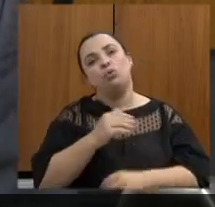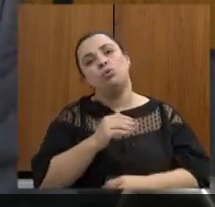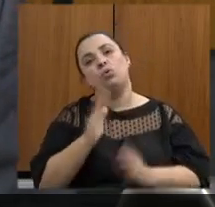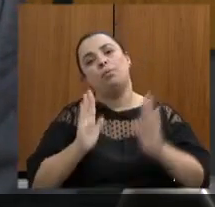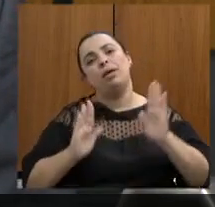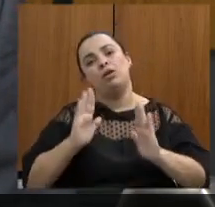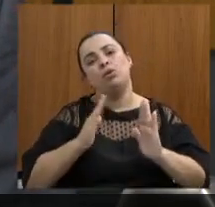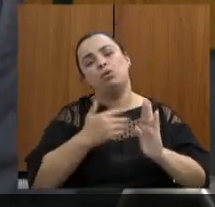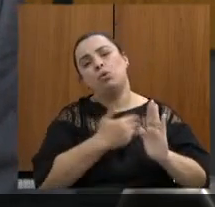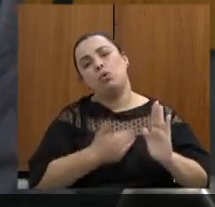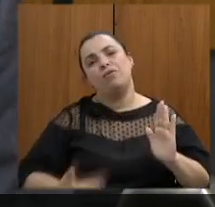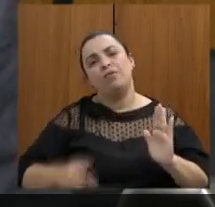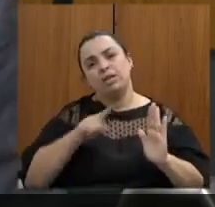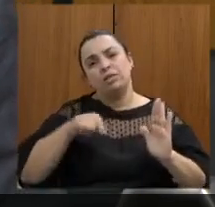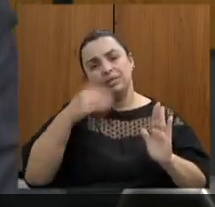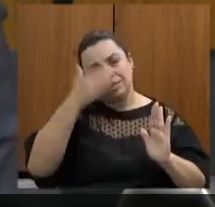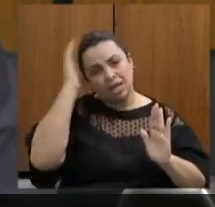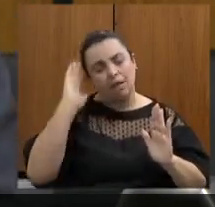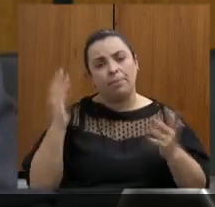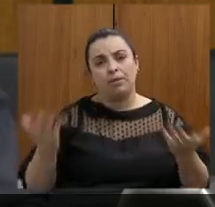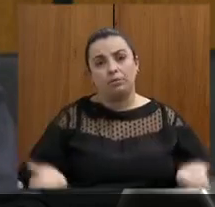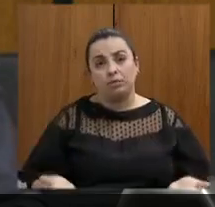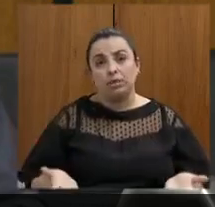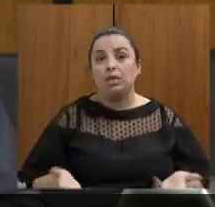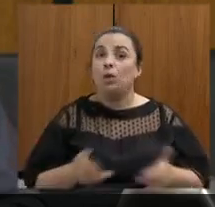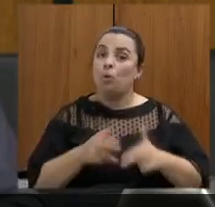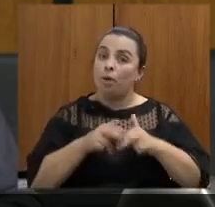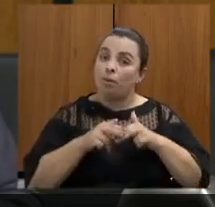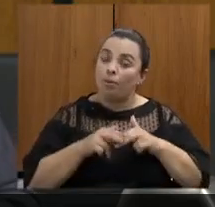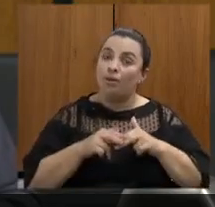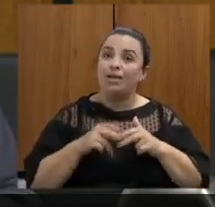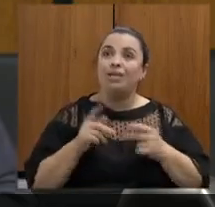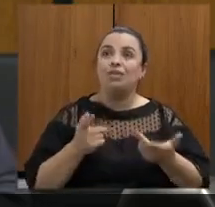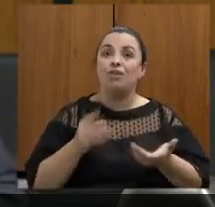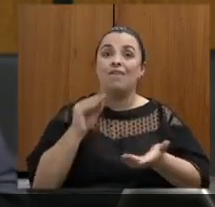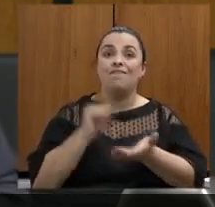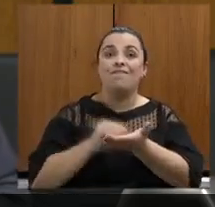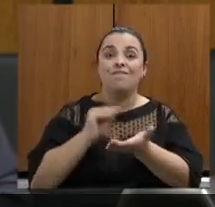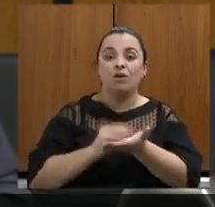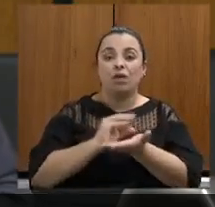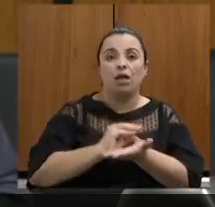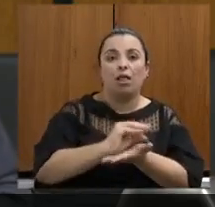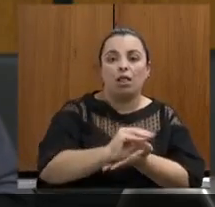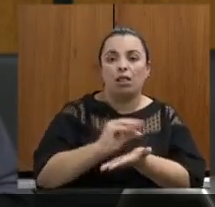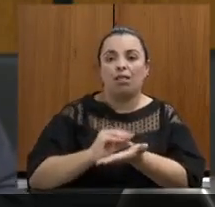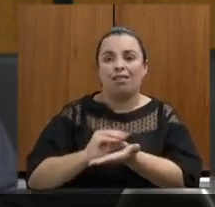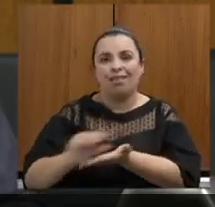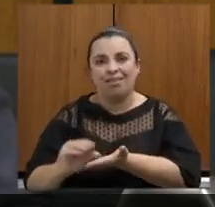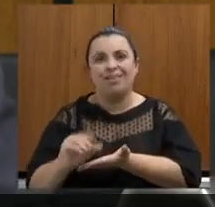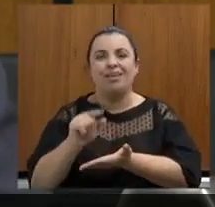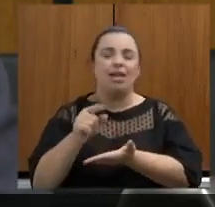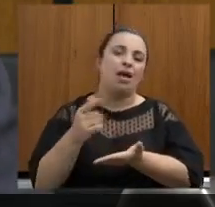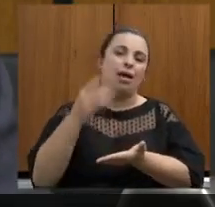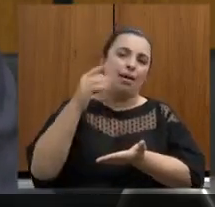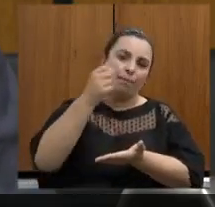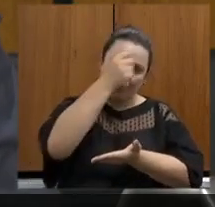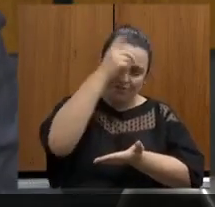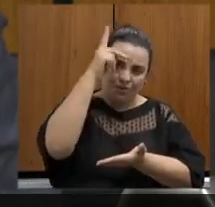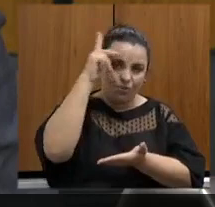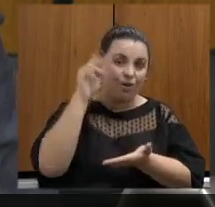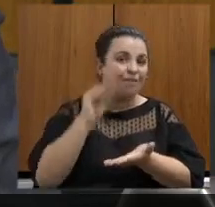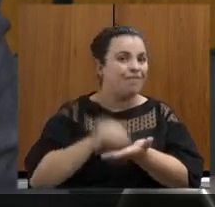pelo qual é deixamos condições às vezes de falta de ar mas as prefeituras evidente que